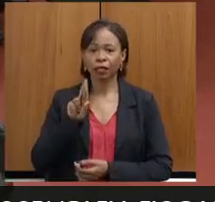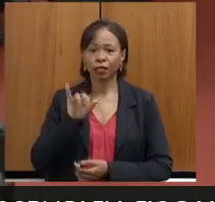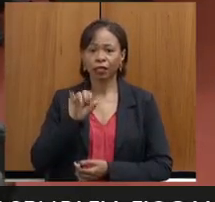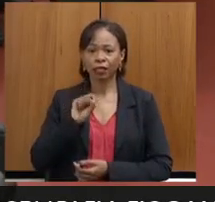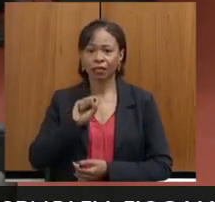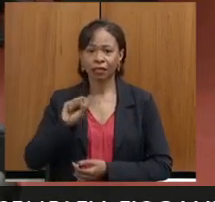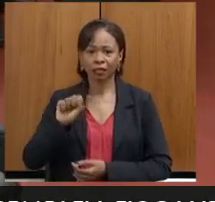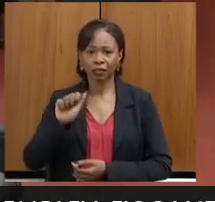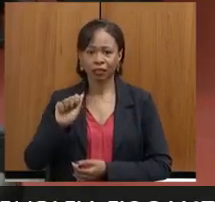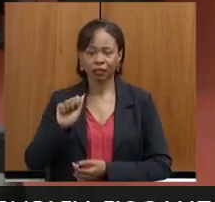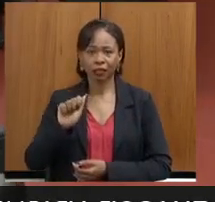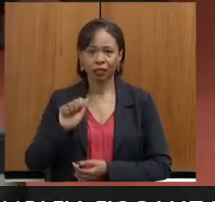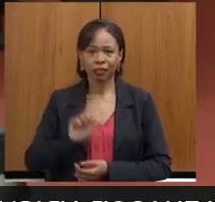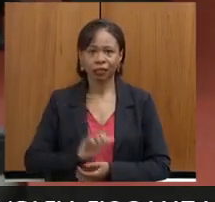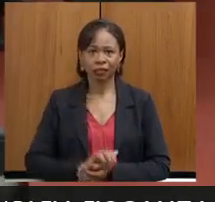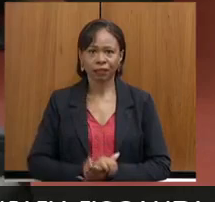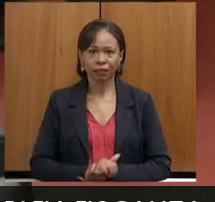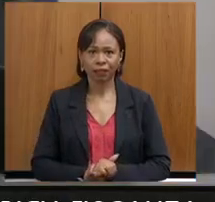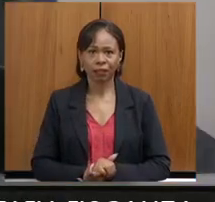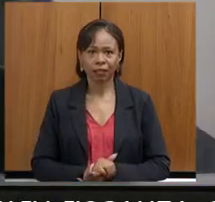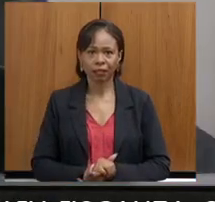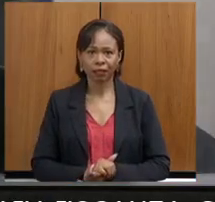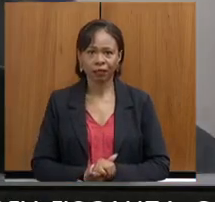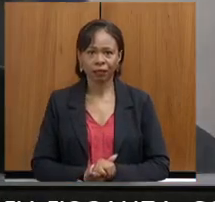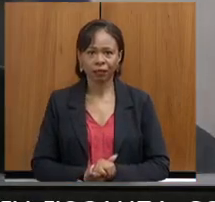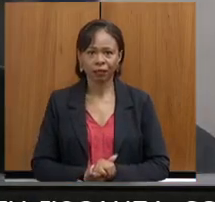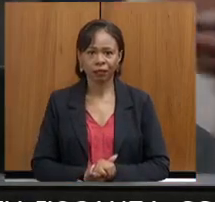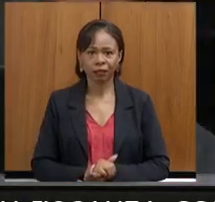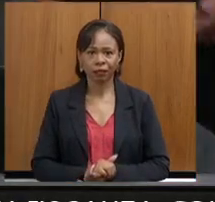faz é Faro isso é Sales